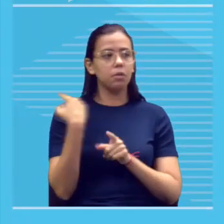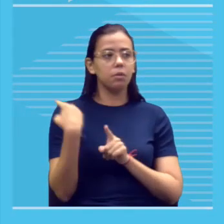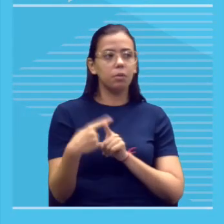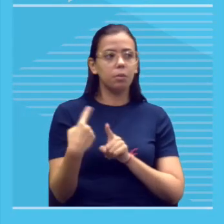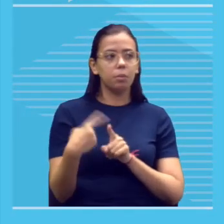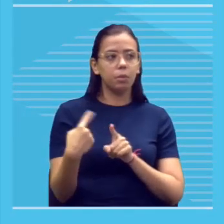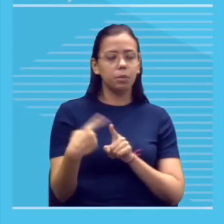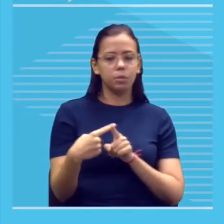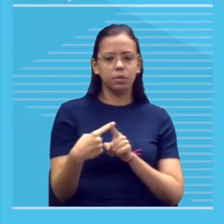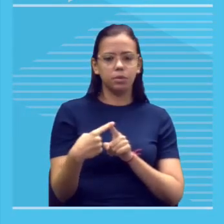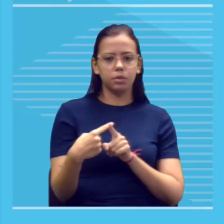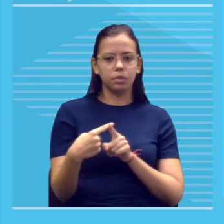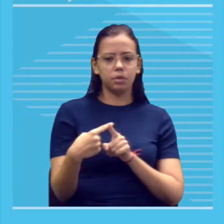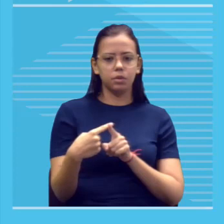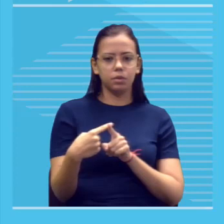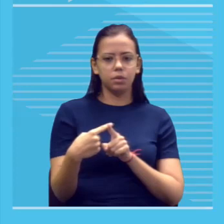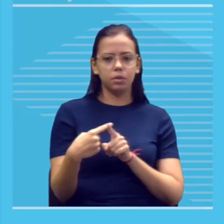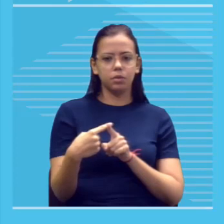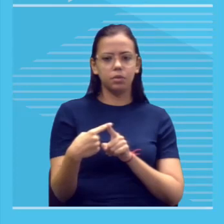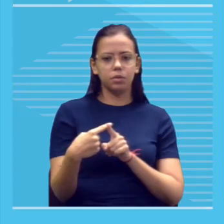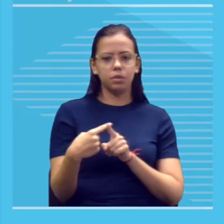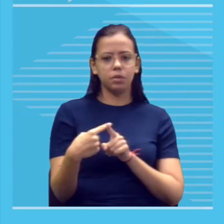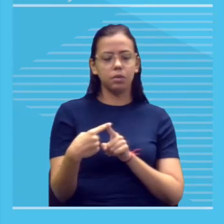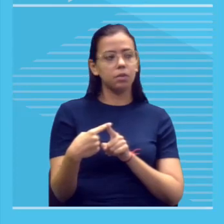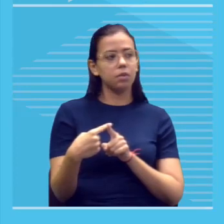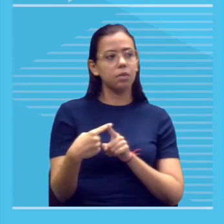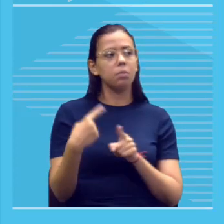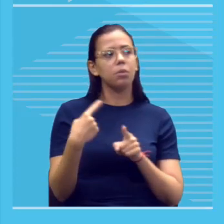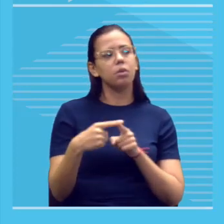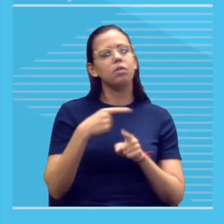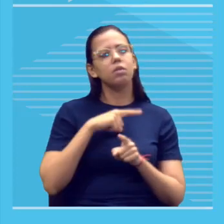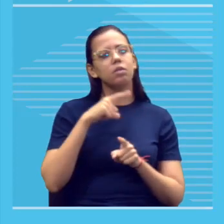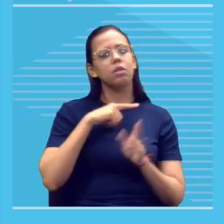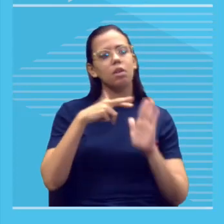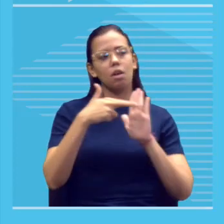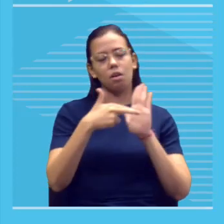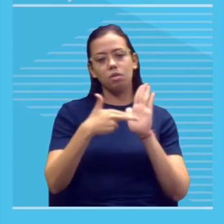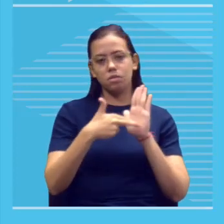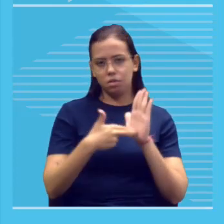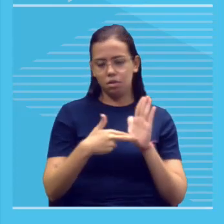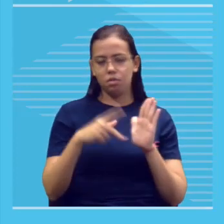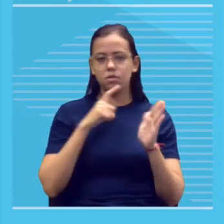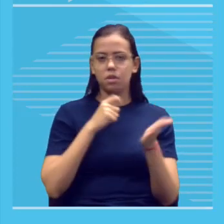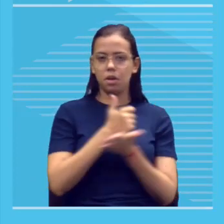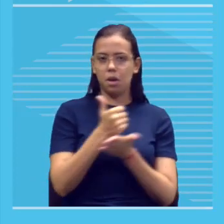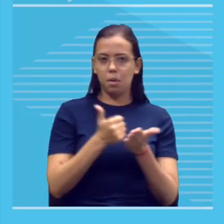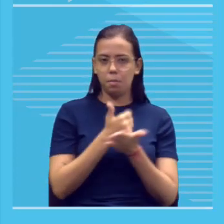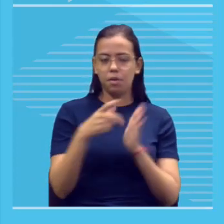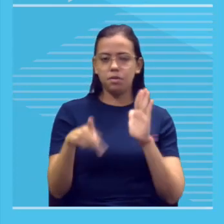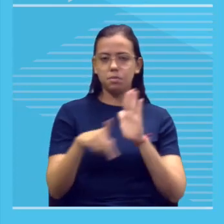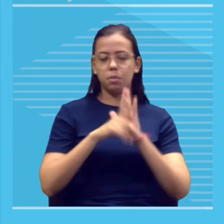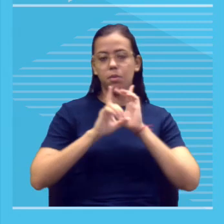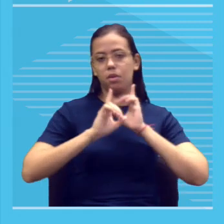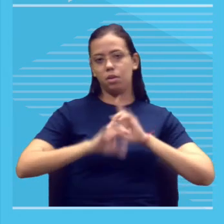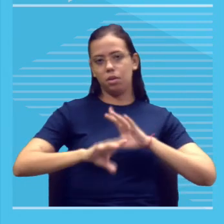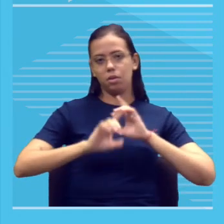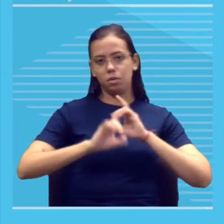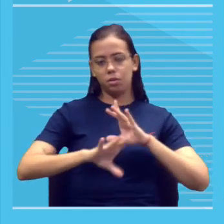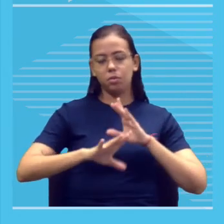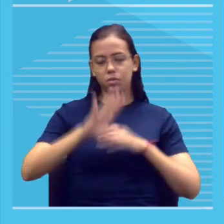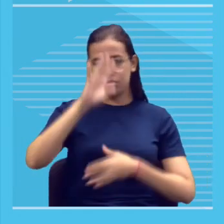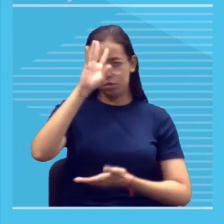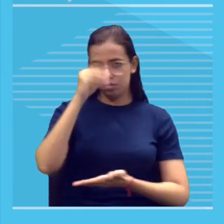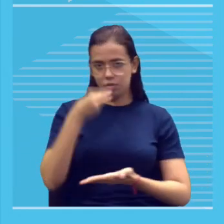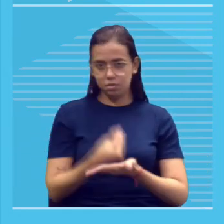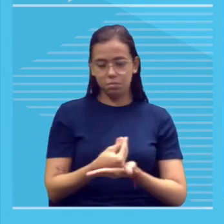nele nós temos os princípios norteadores a base da doutrina espírita a